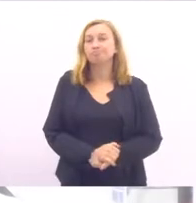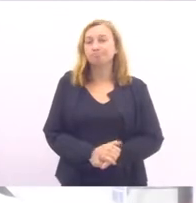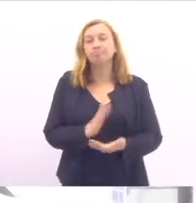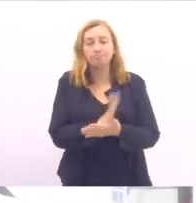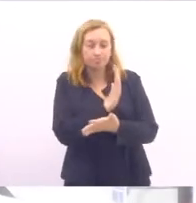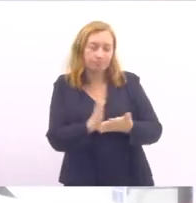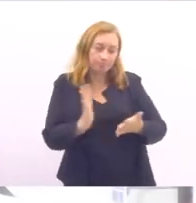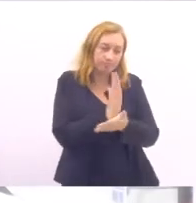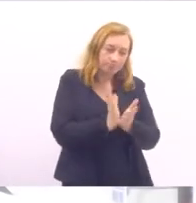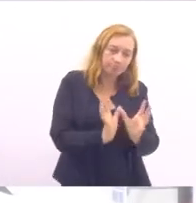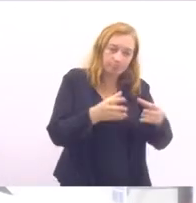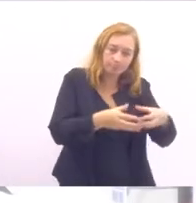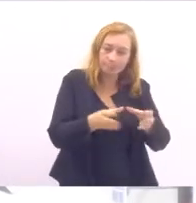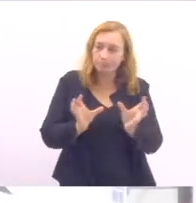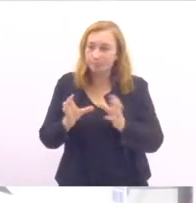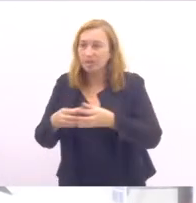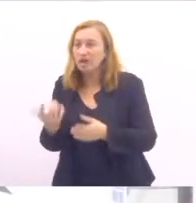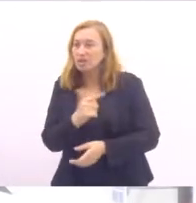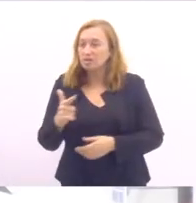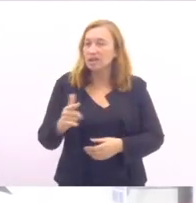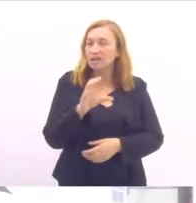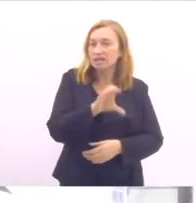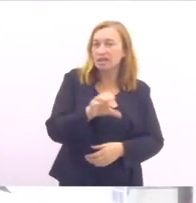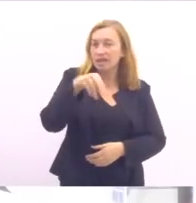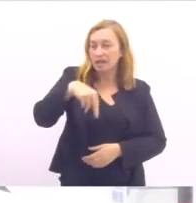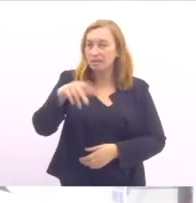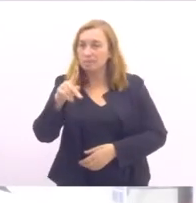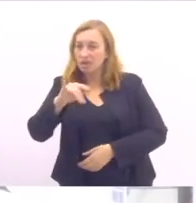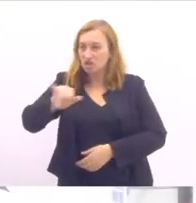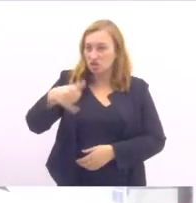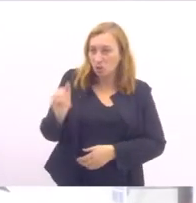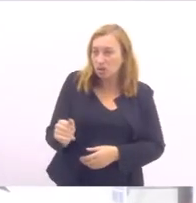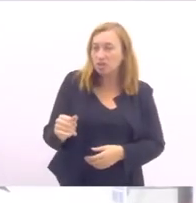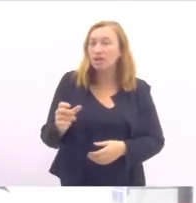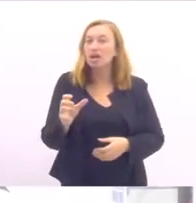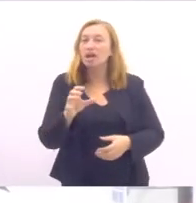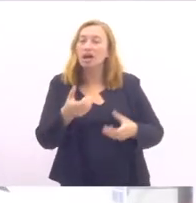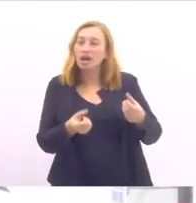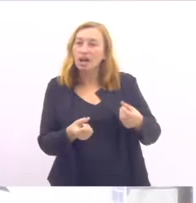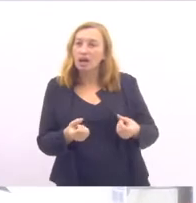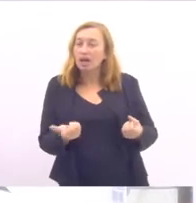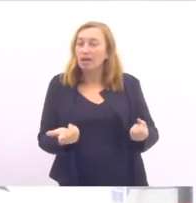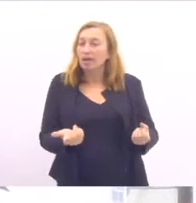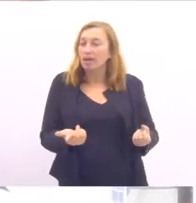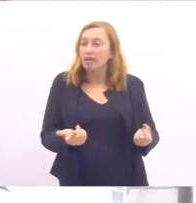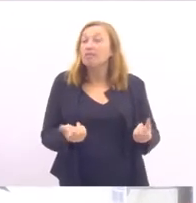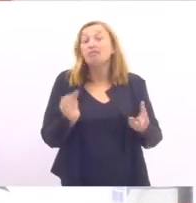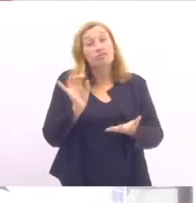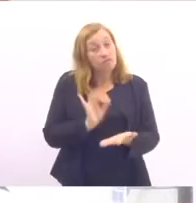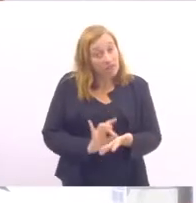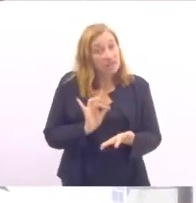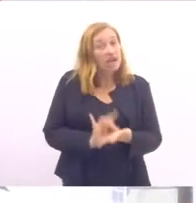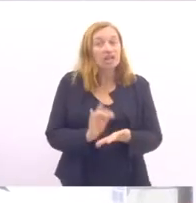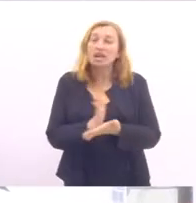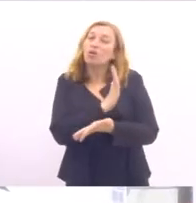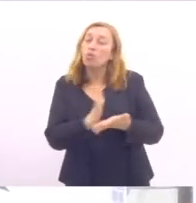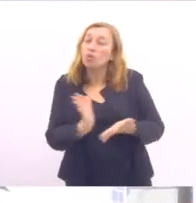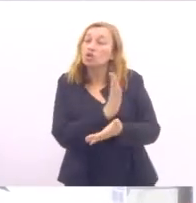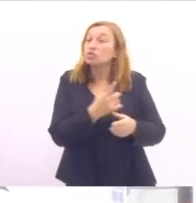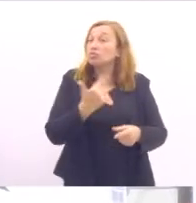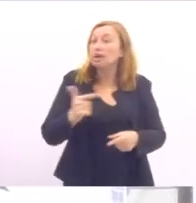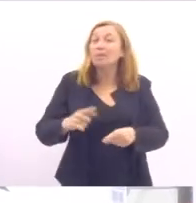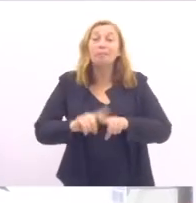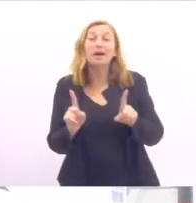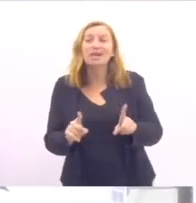Algumas cooperativas não têm CNPJ, carro bom, contador bom. É verdade, algumas não têm. Mas o